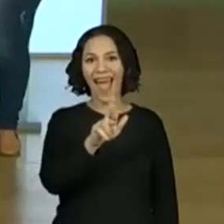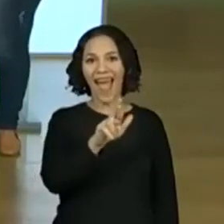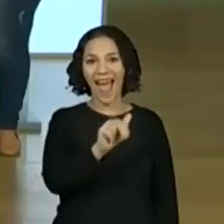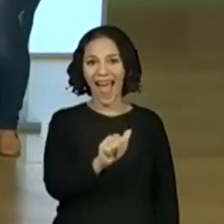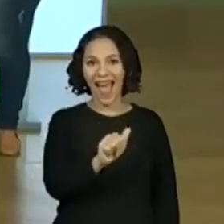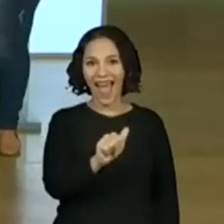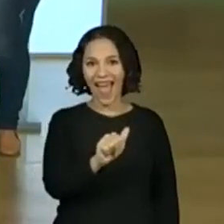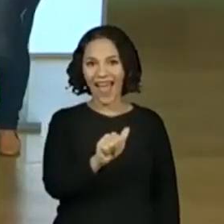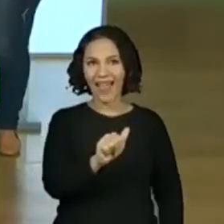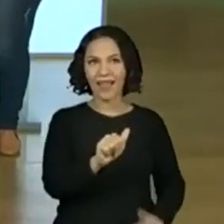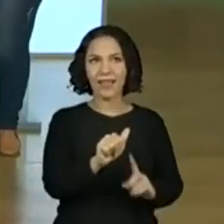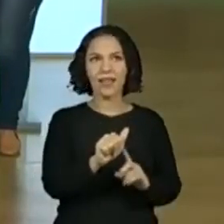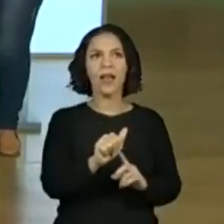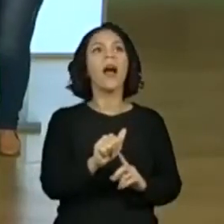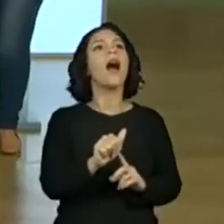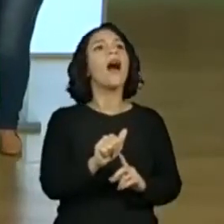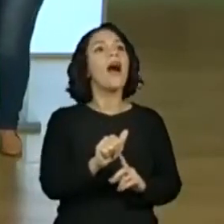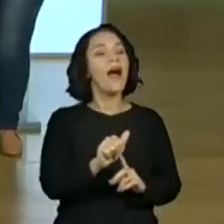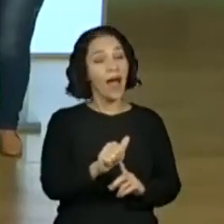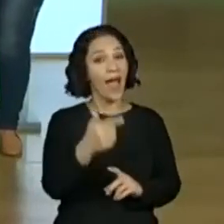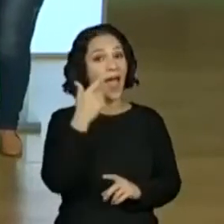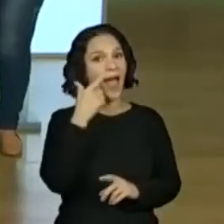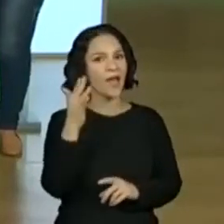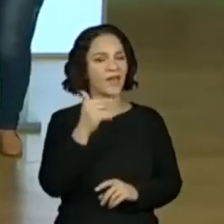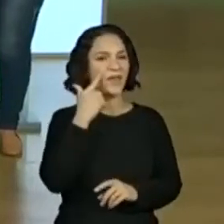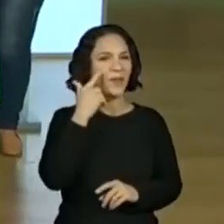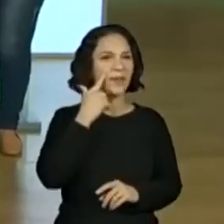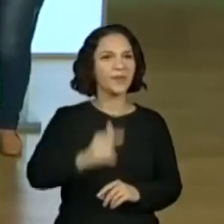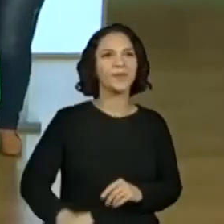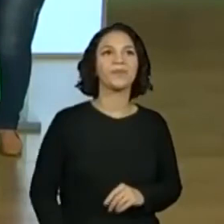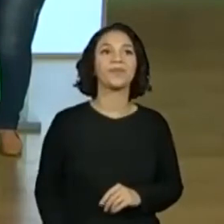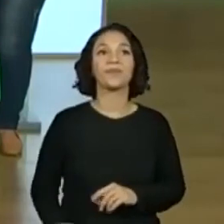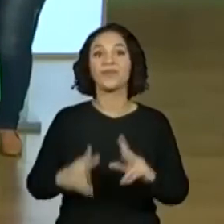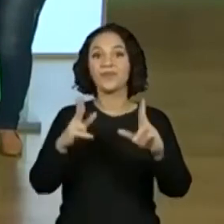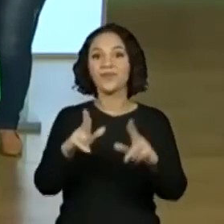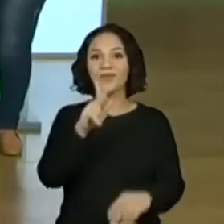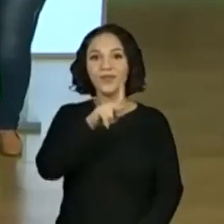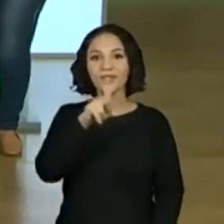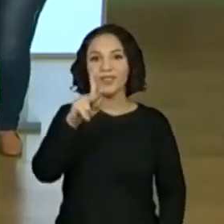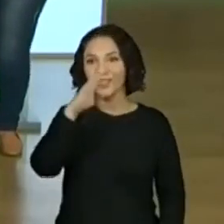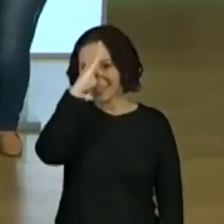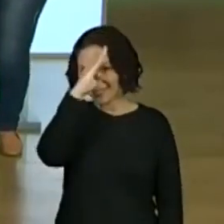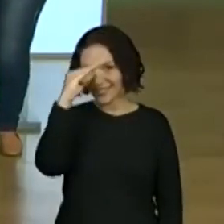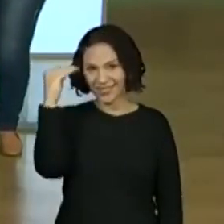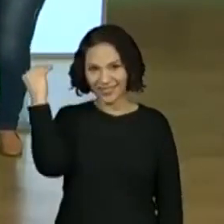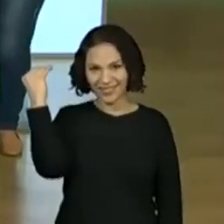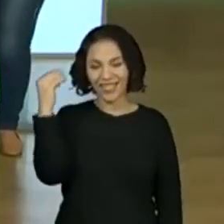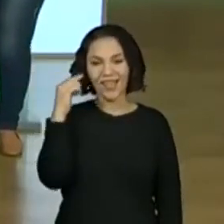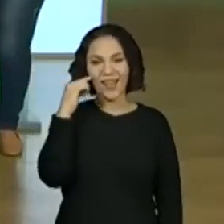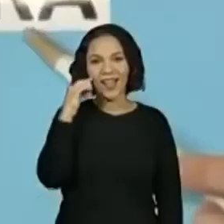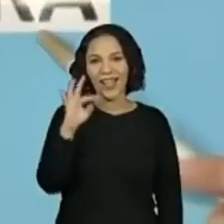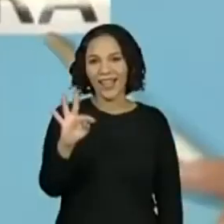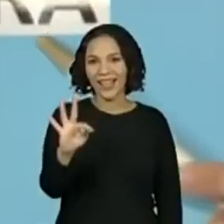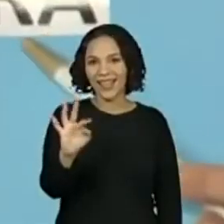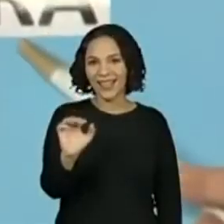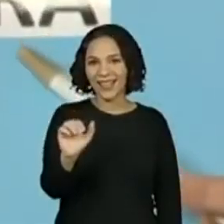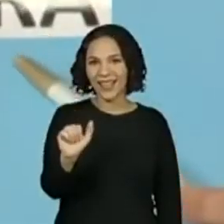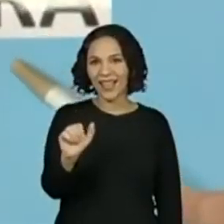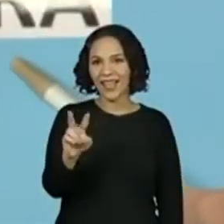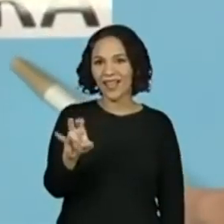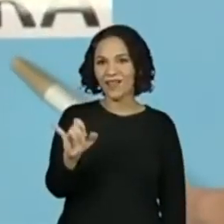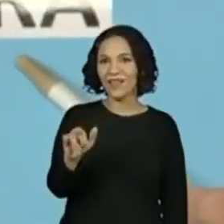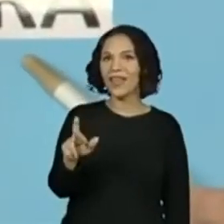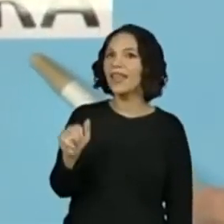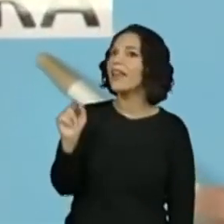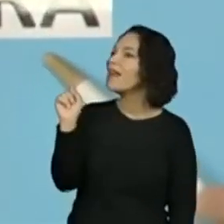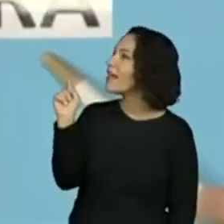Taveira. Ah, tá. Vamos ver. Aqui, ó. Ó, termina com, da professora Regiane Taveira, com R,